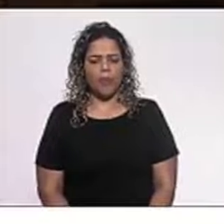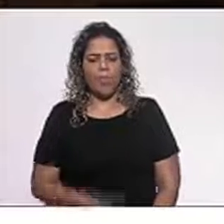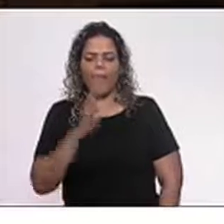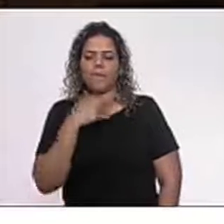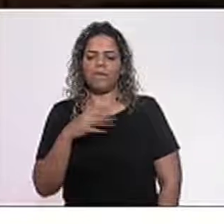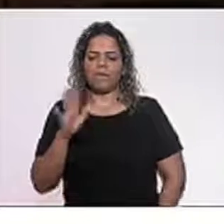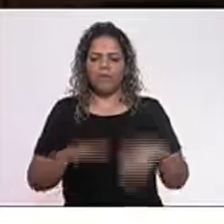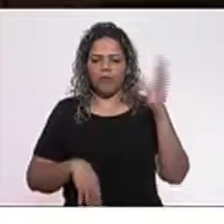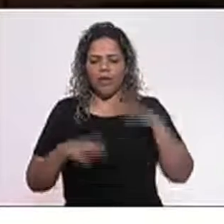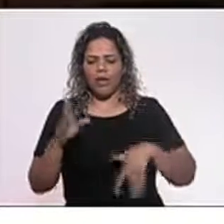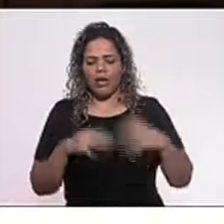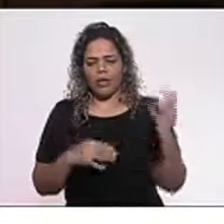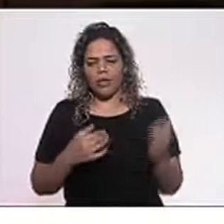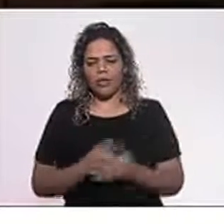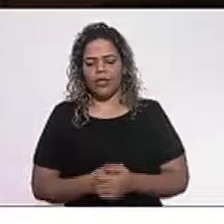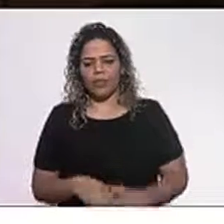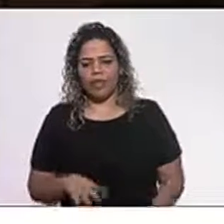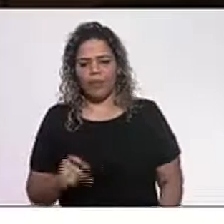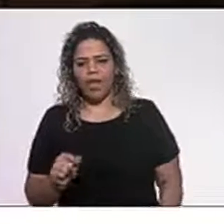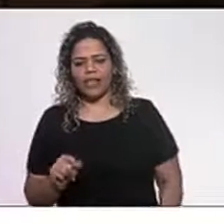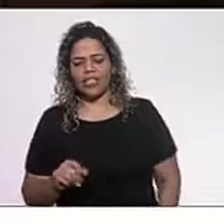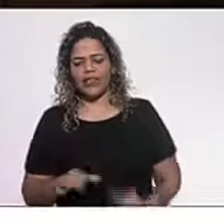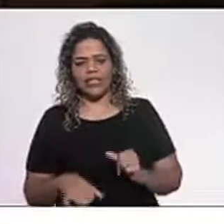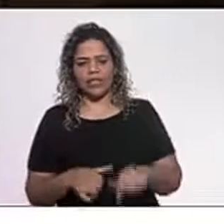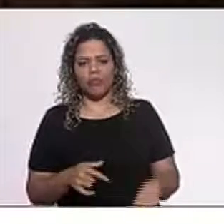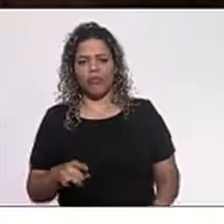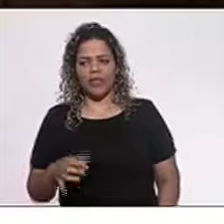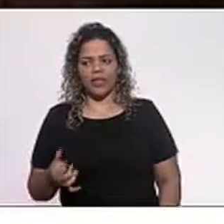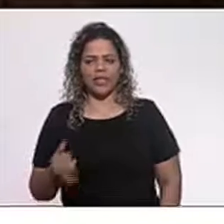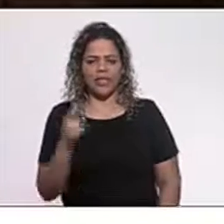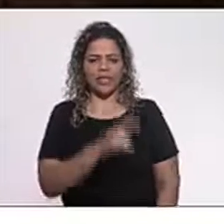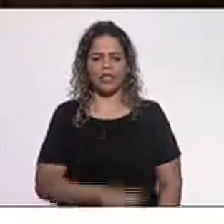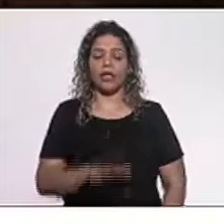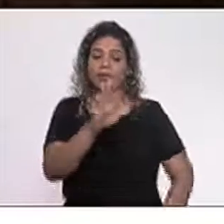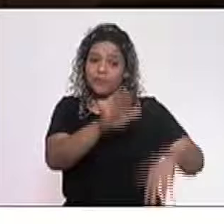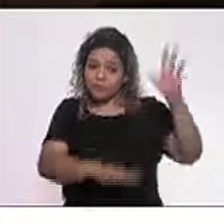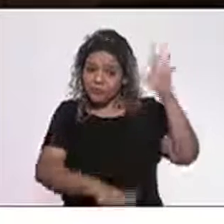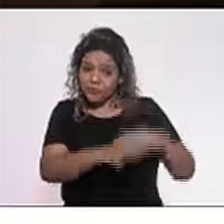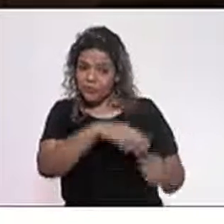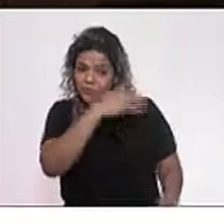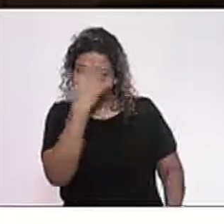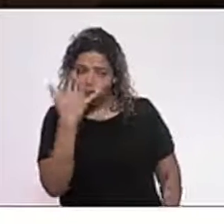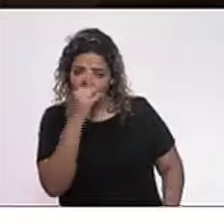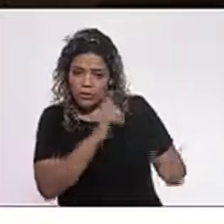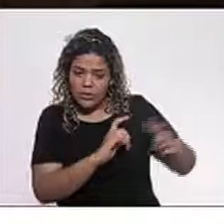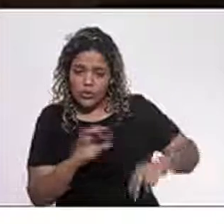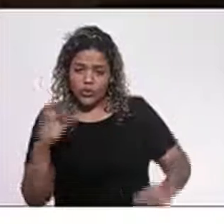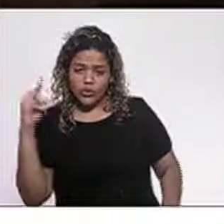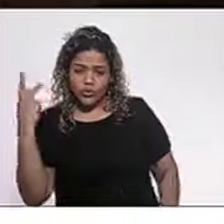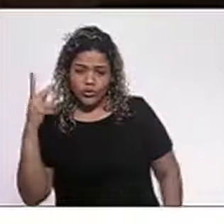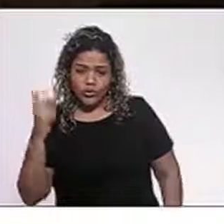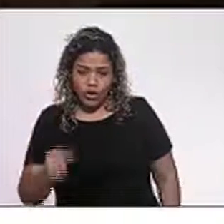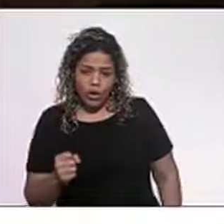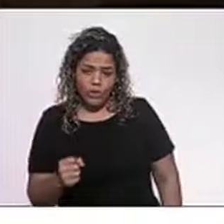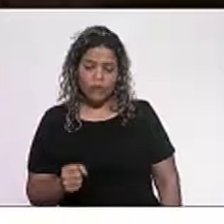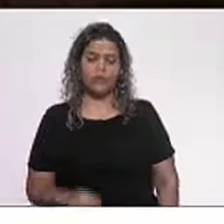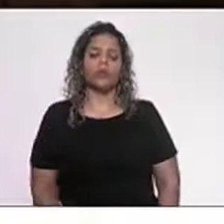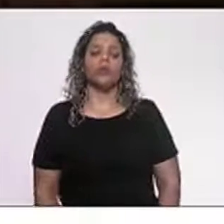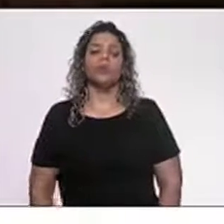E muitas vezes até ele até acaba ainda com ranço histórico